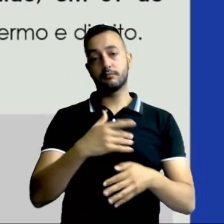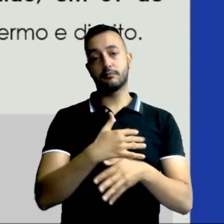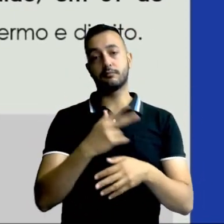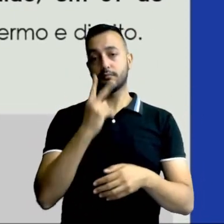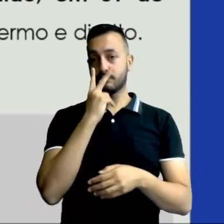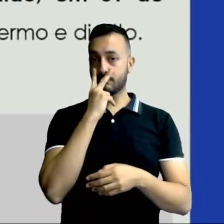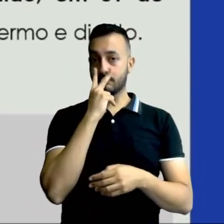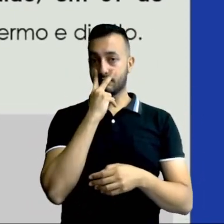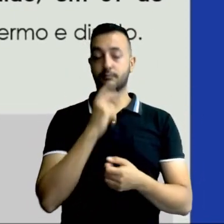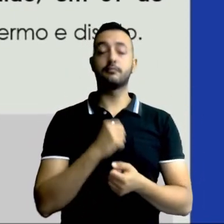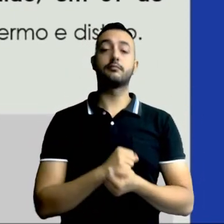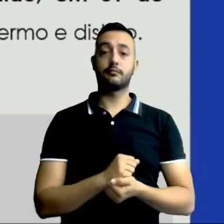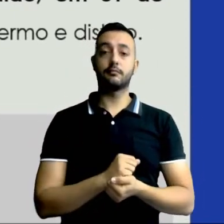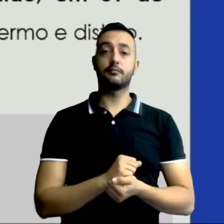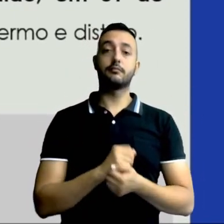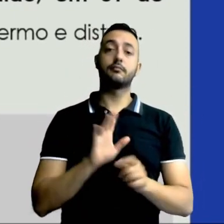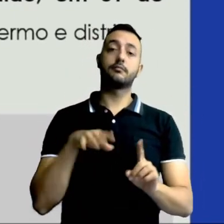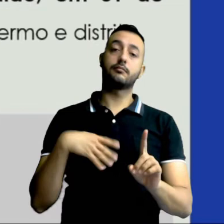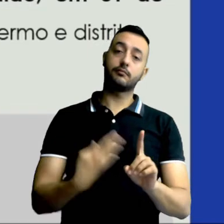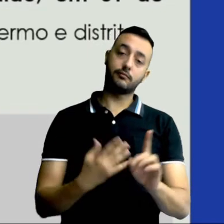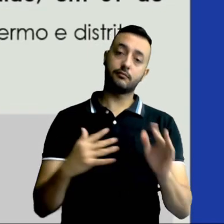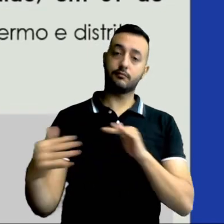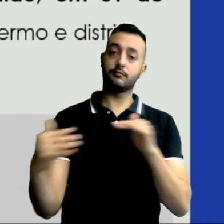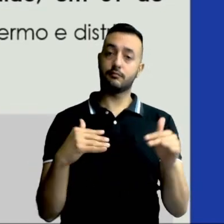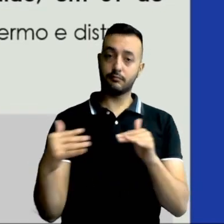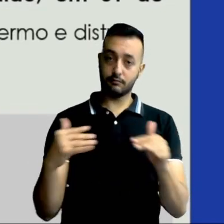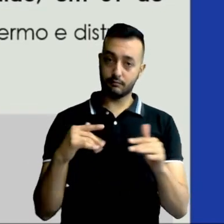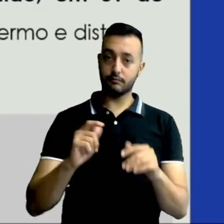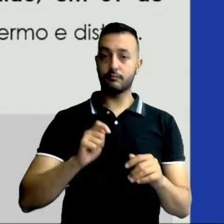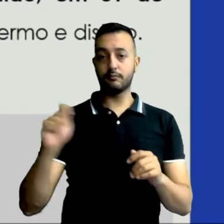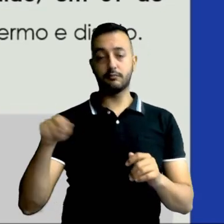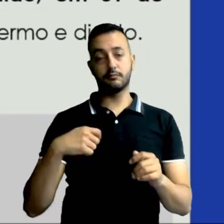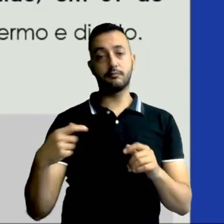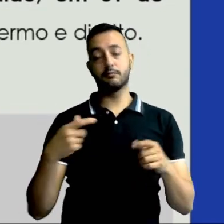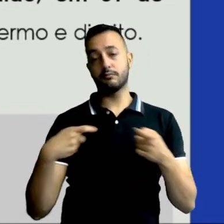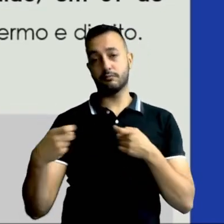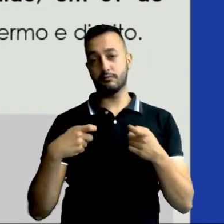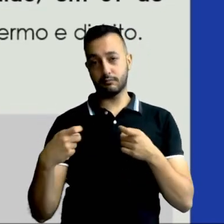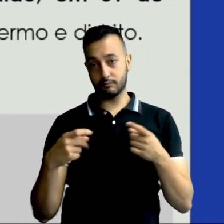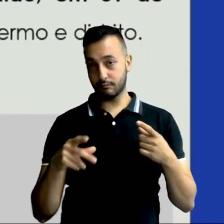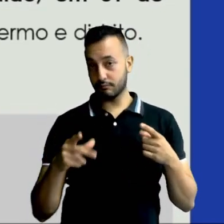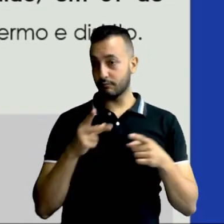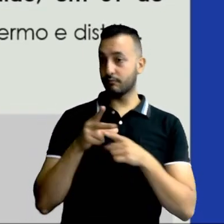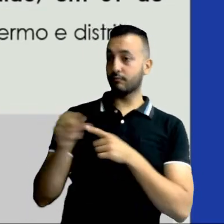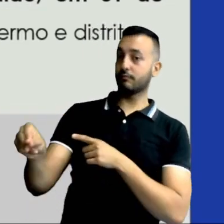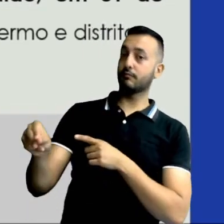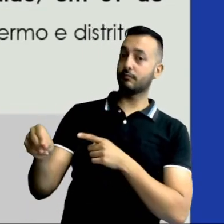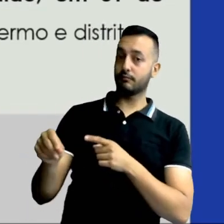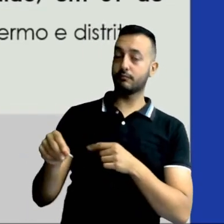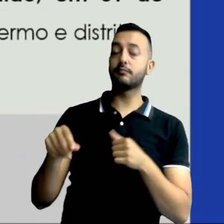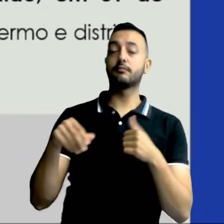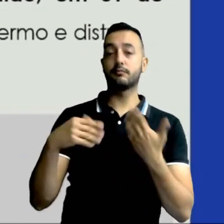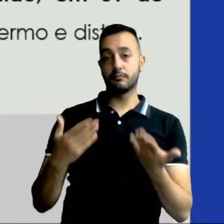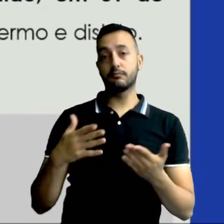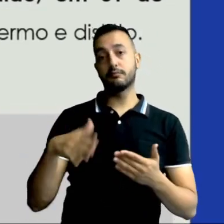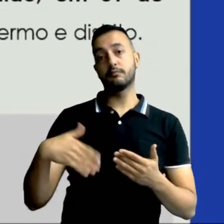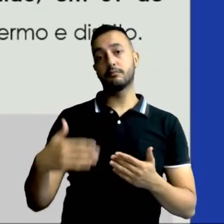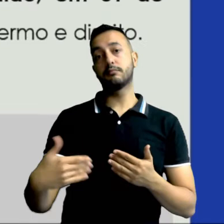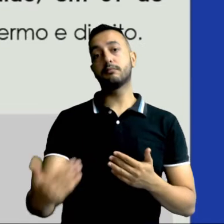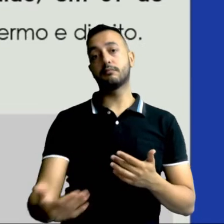Cidade da Vitória em homenagem a Batalha das Tabocas já saímos de Vitória hoje tá e posteriormente